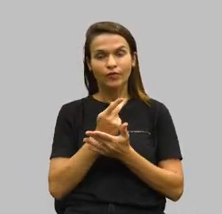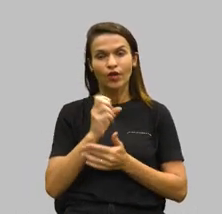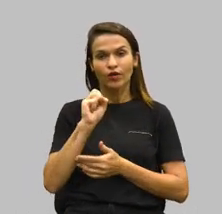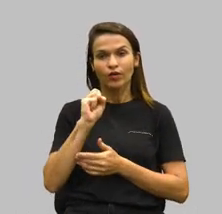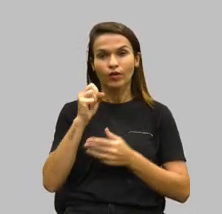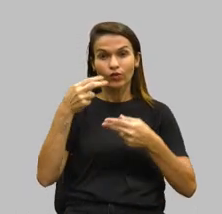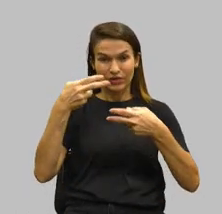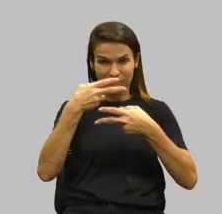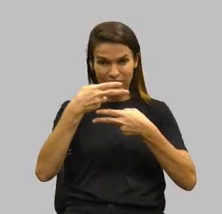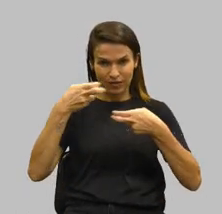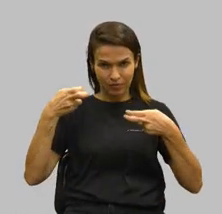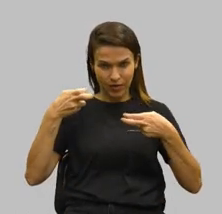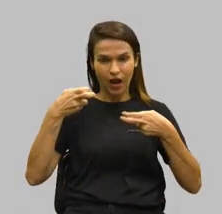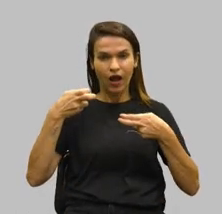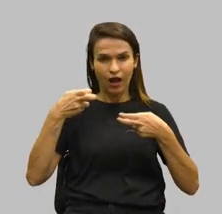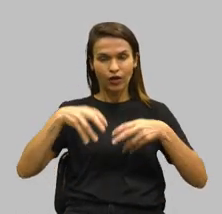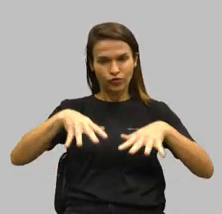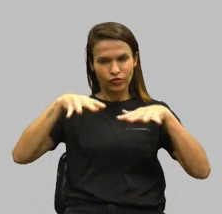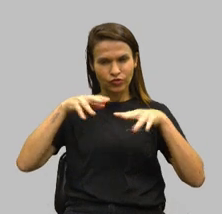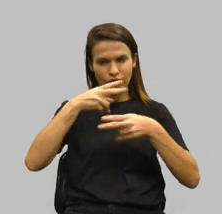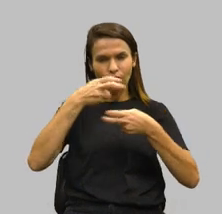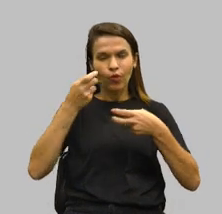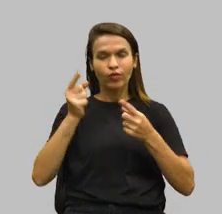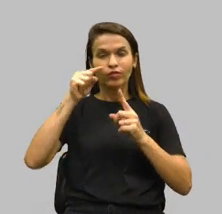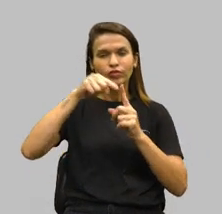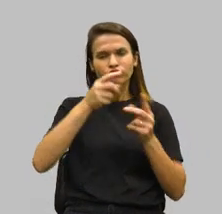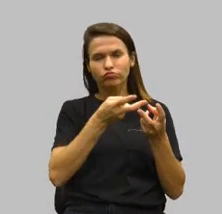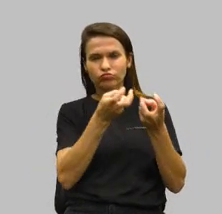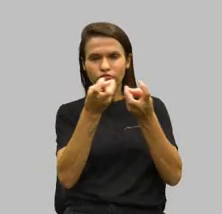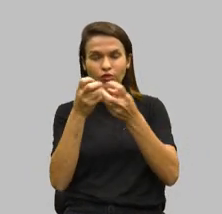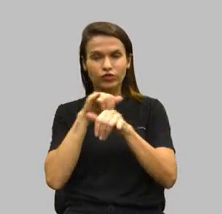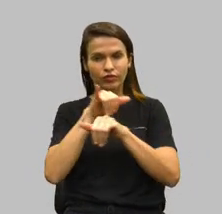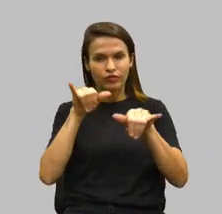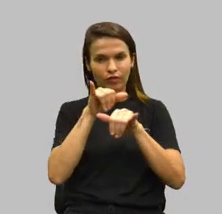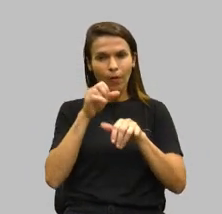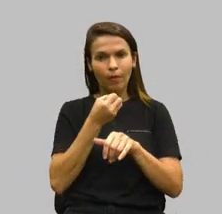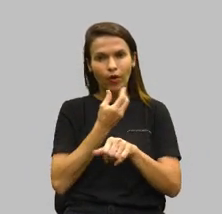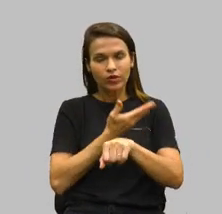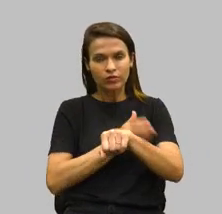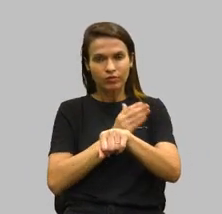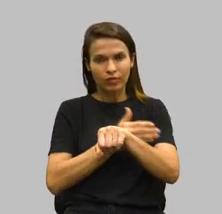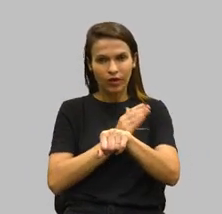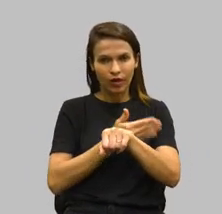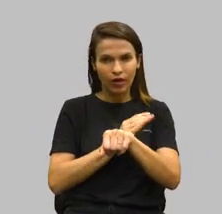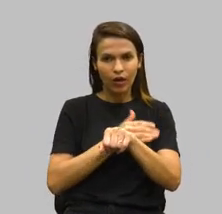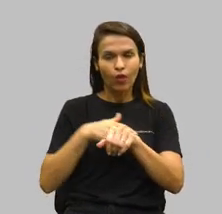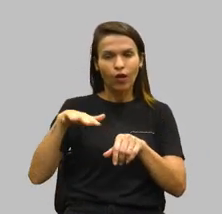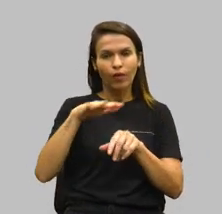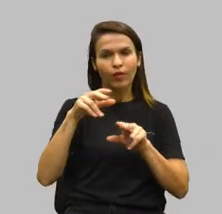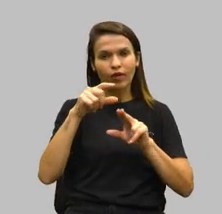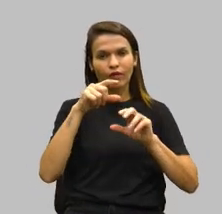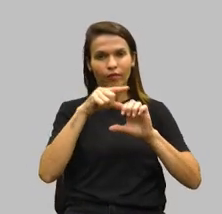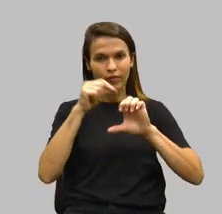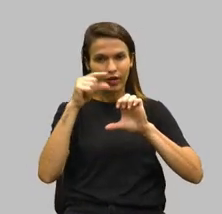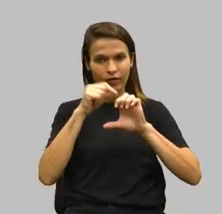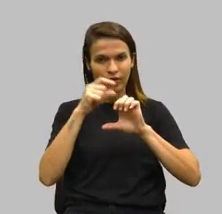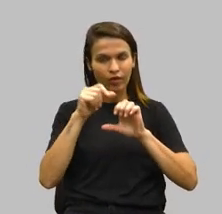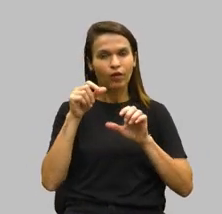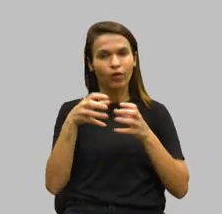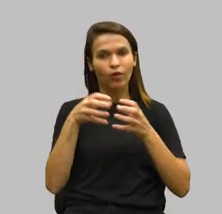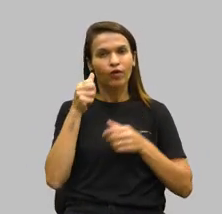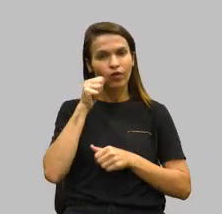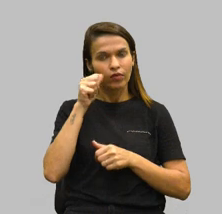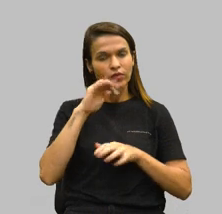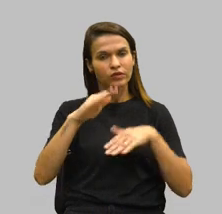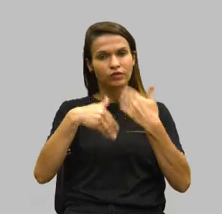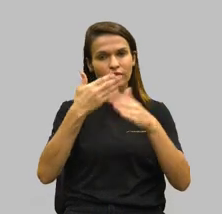auditório do sebrai com o objetivo de identificar divulgar boas práticas no campo do empreendedorismo feminino desenvolvidos também